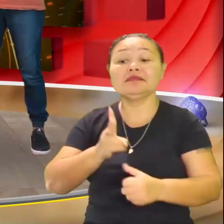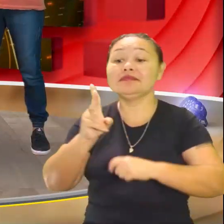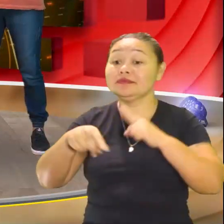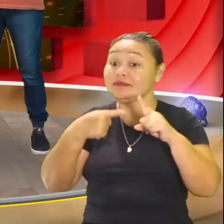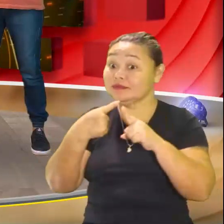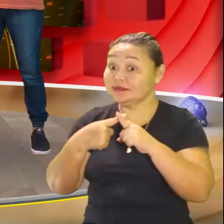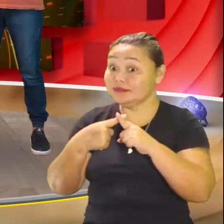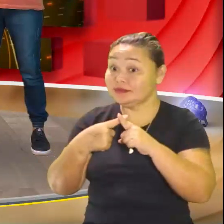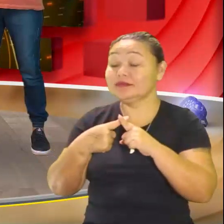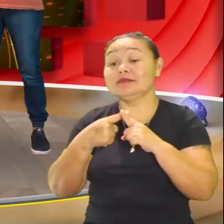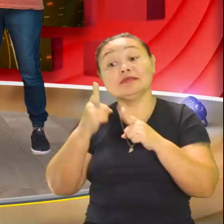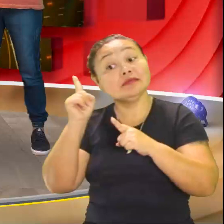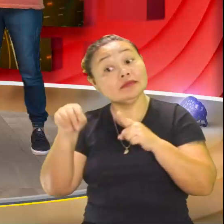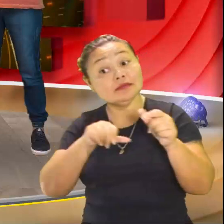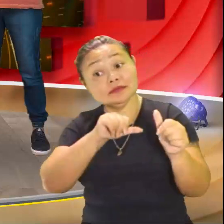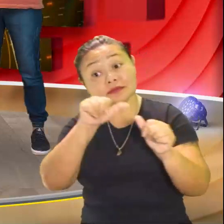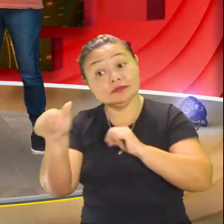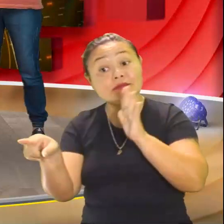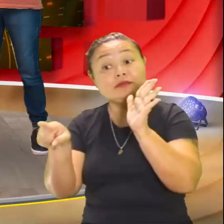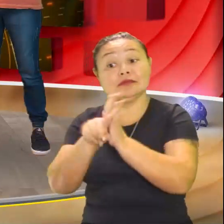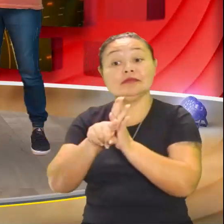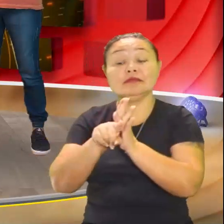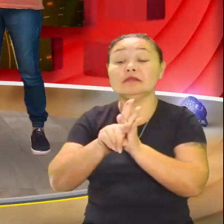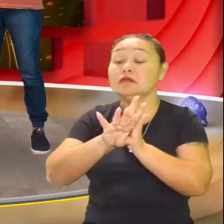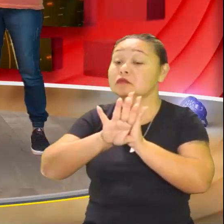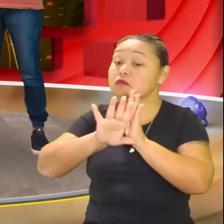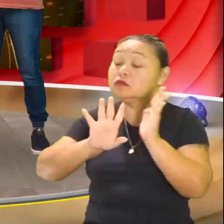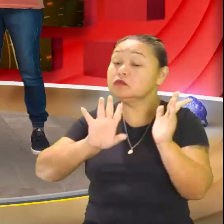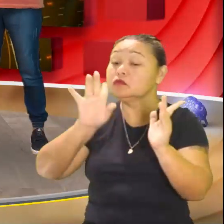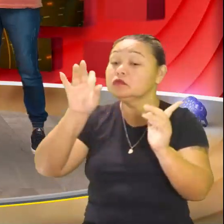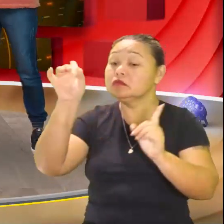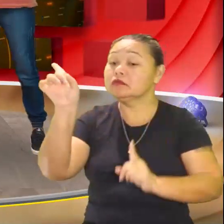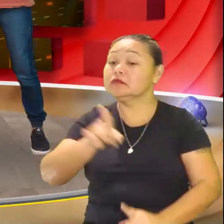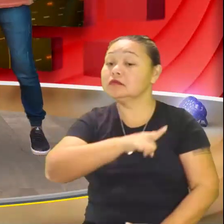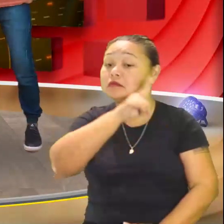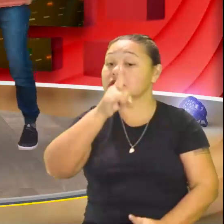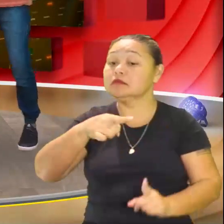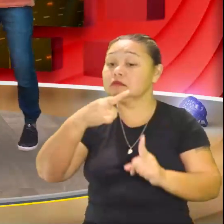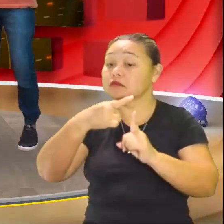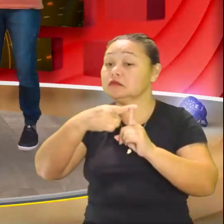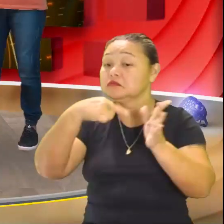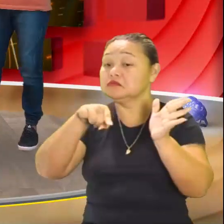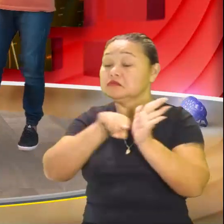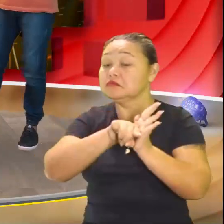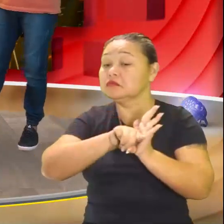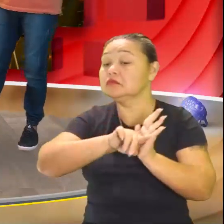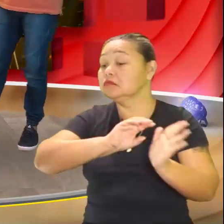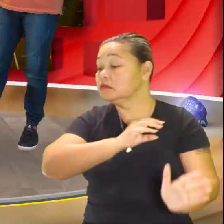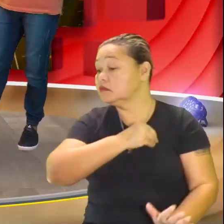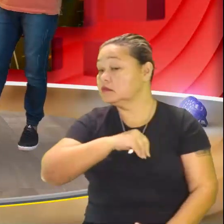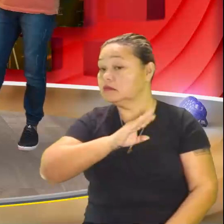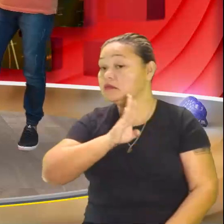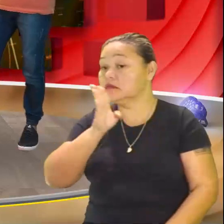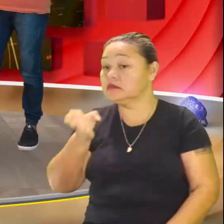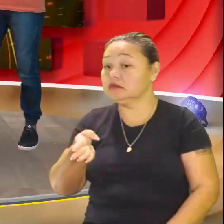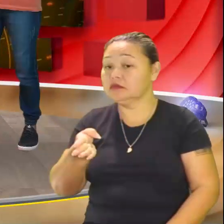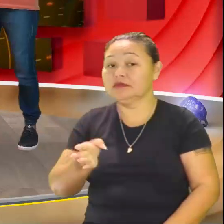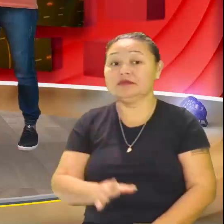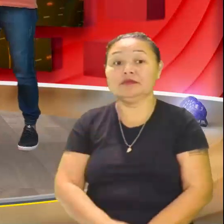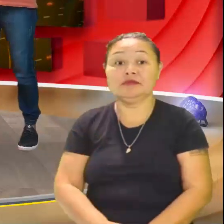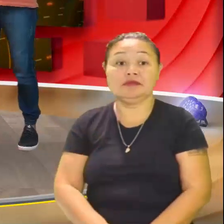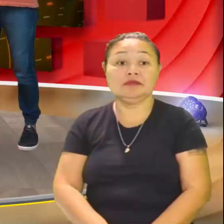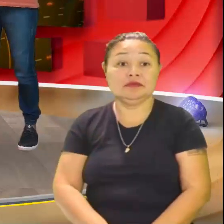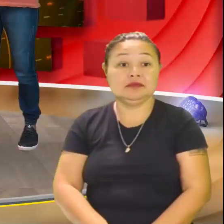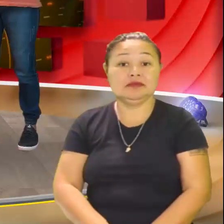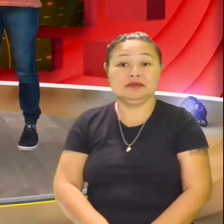valor positivo? A gente torna ele negativo? Ou a gente simplesmente anula o sinal do mesmo, deixando ele com valor